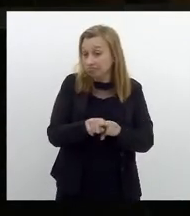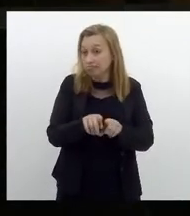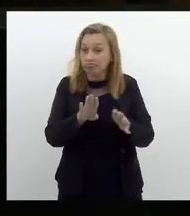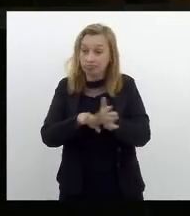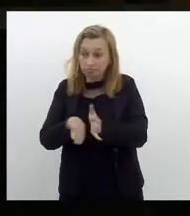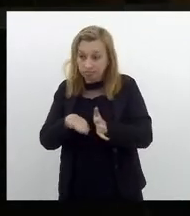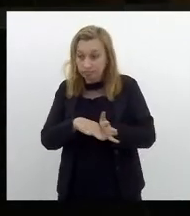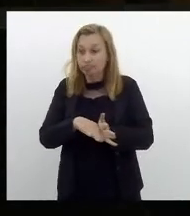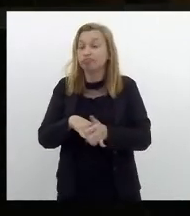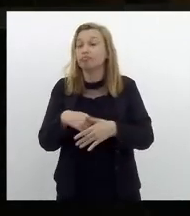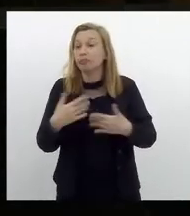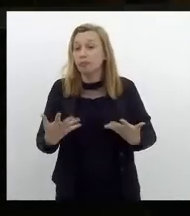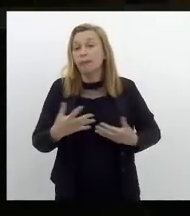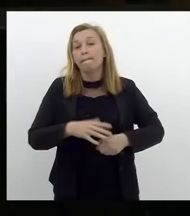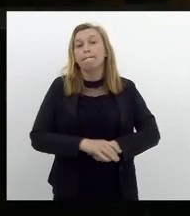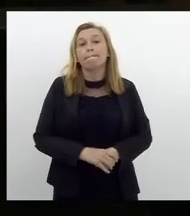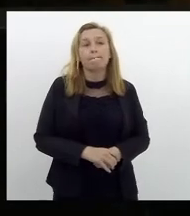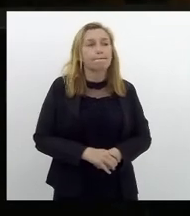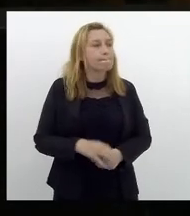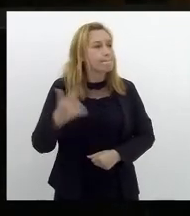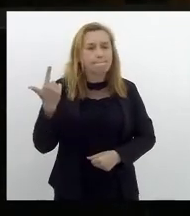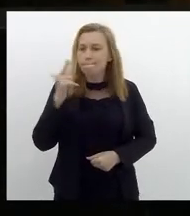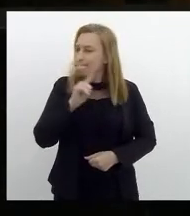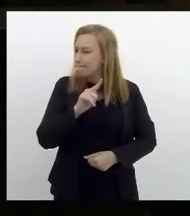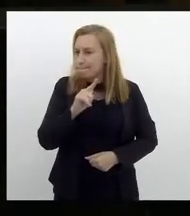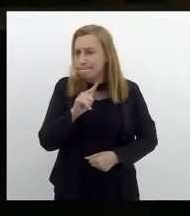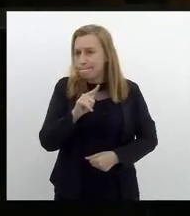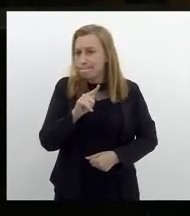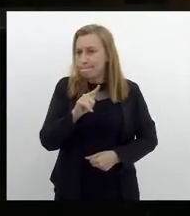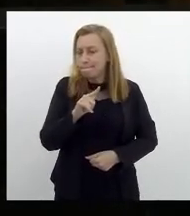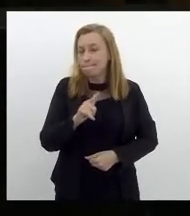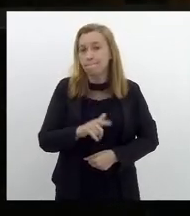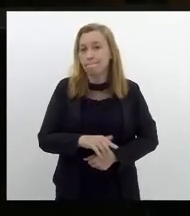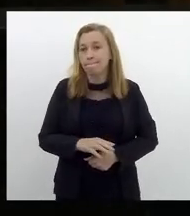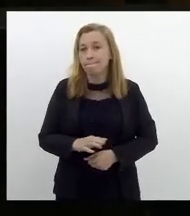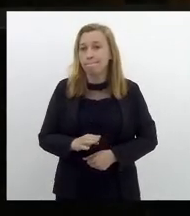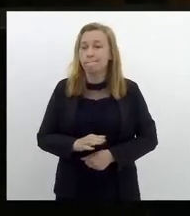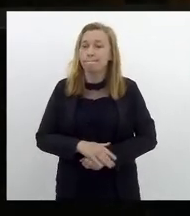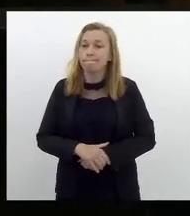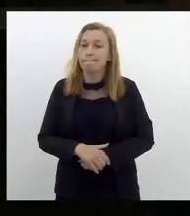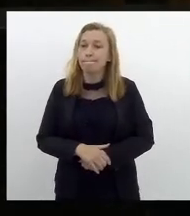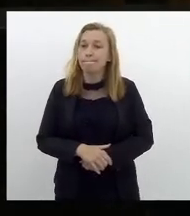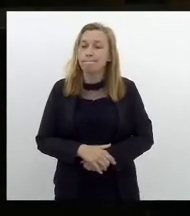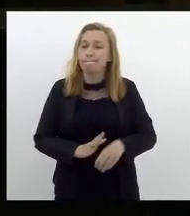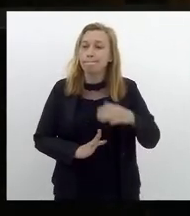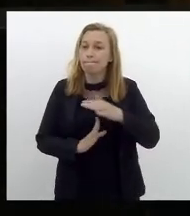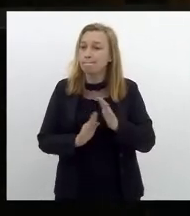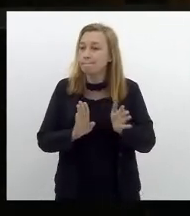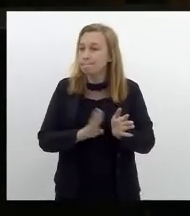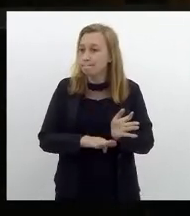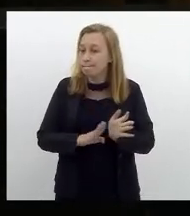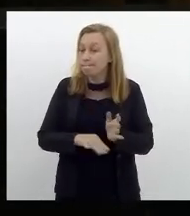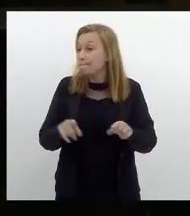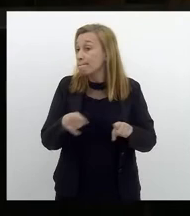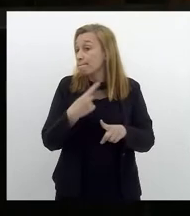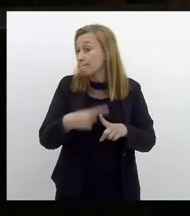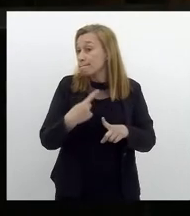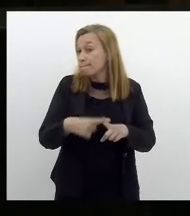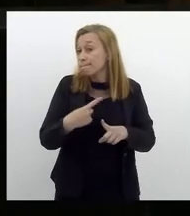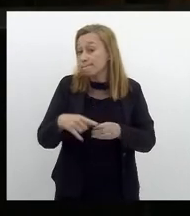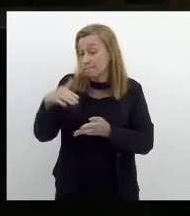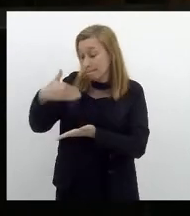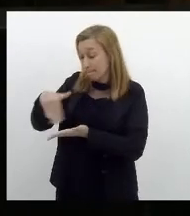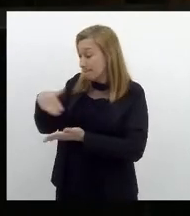despesas. Não conseguimos o nosso intento, porque a Secretaria de